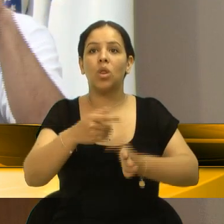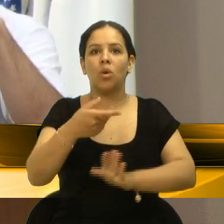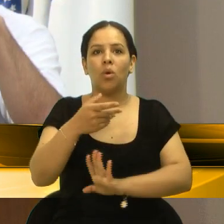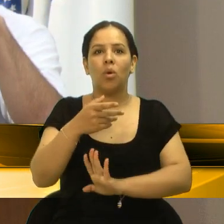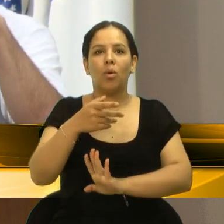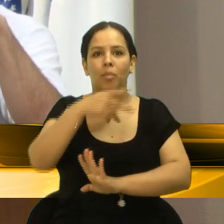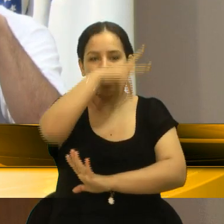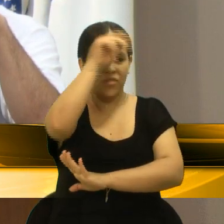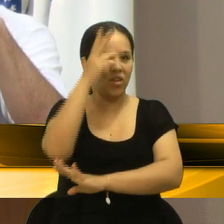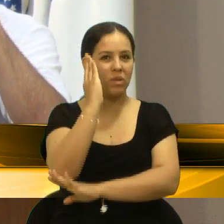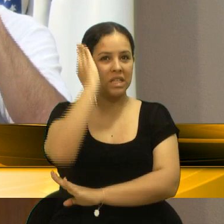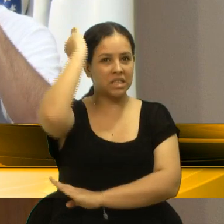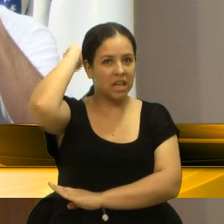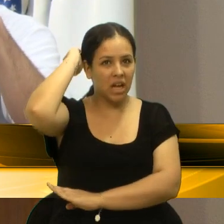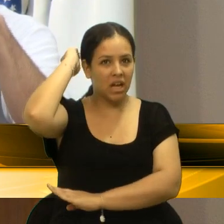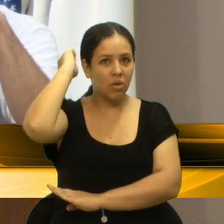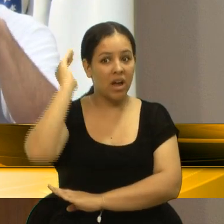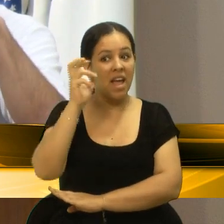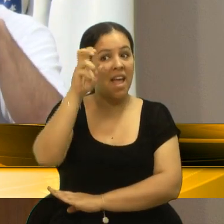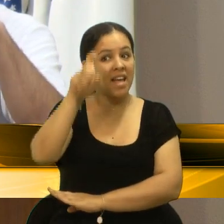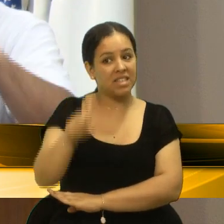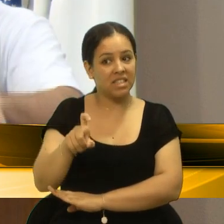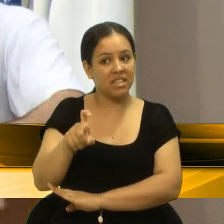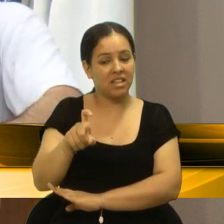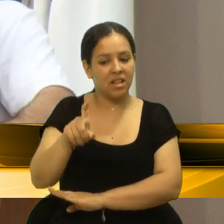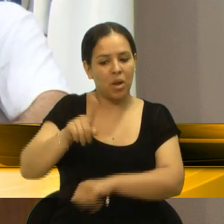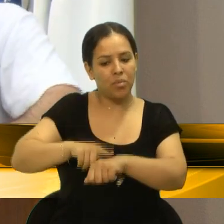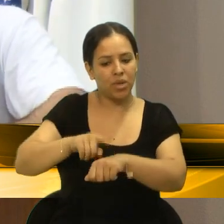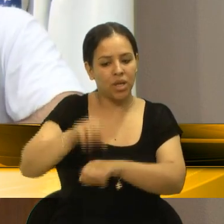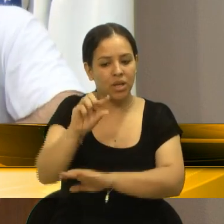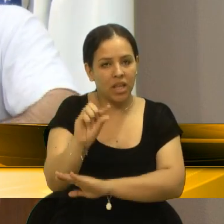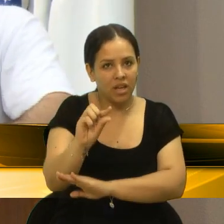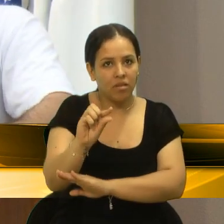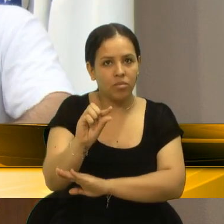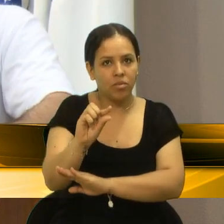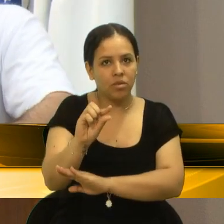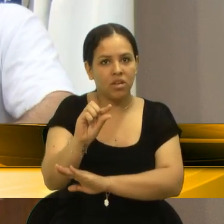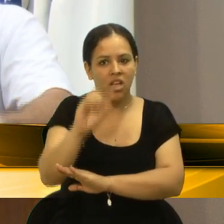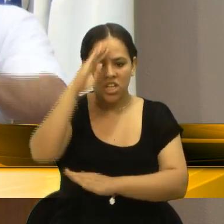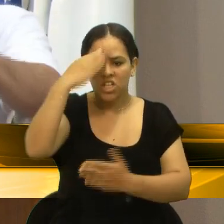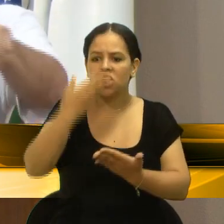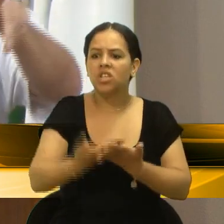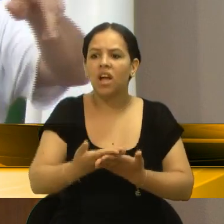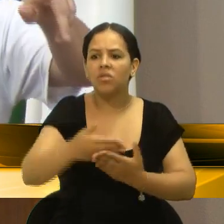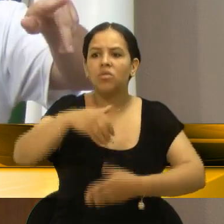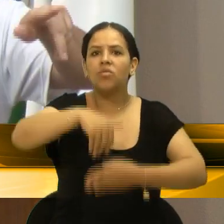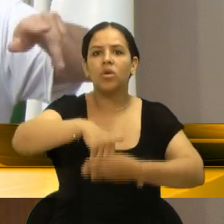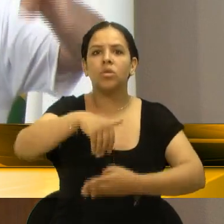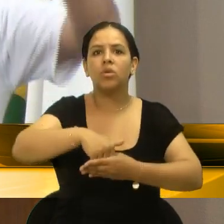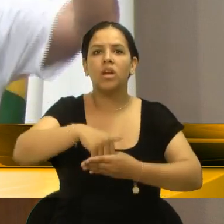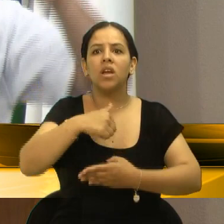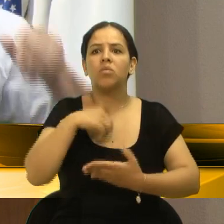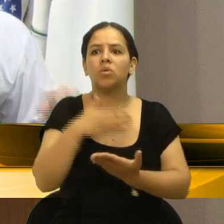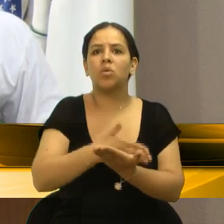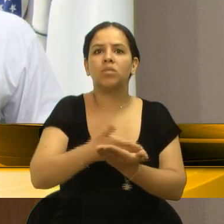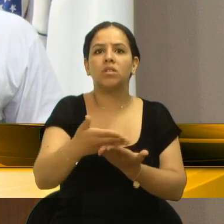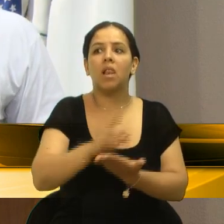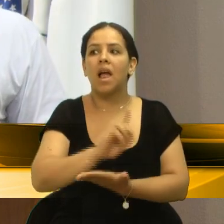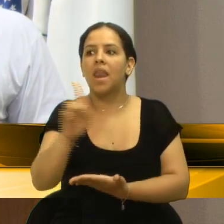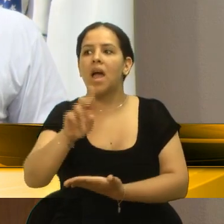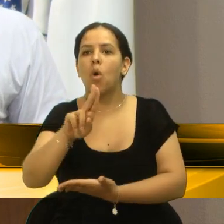Daniel Guerra, confiaram no seu voto. Por exemplo, aqui tem o pessoal do postão. Quando eu iniciei a ida lá no